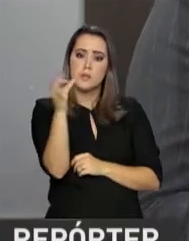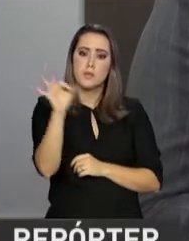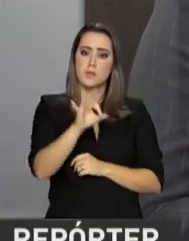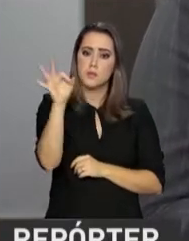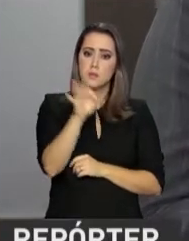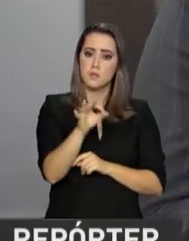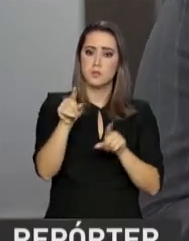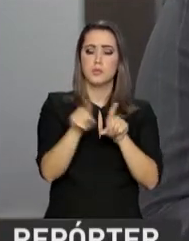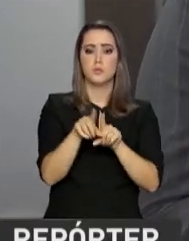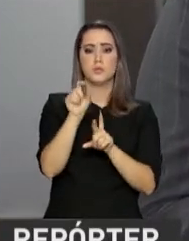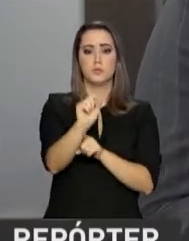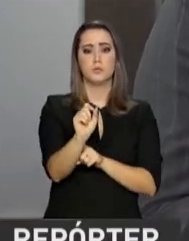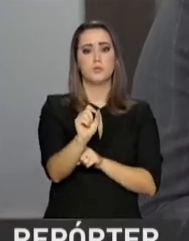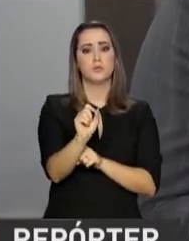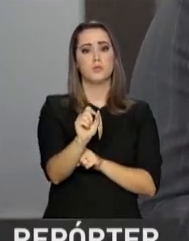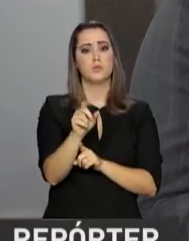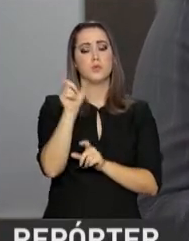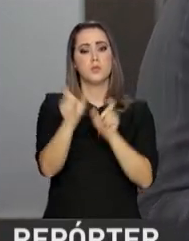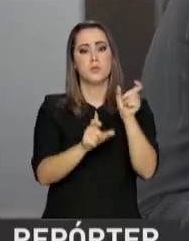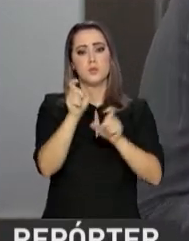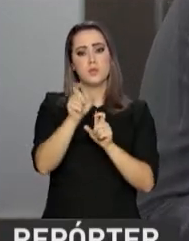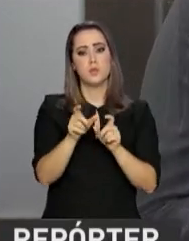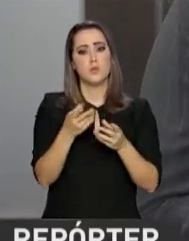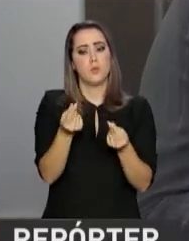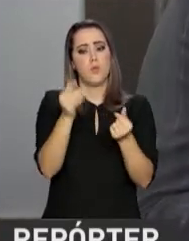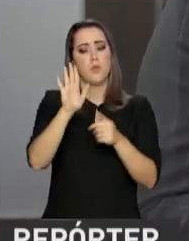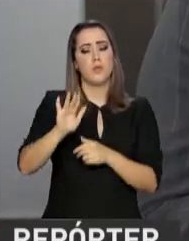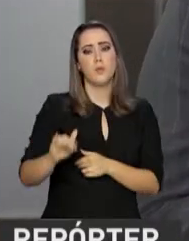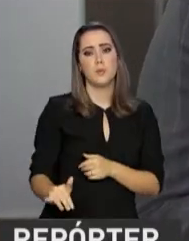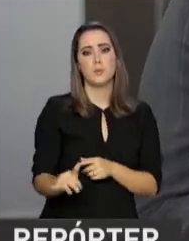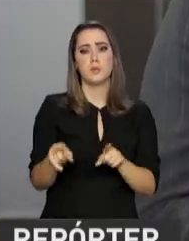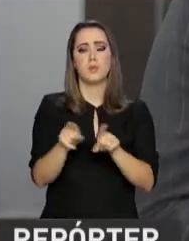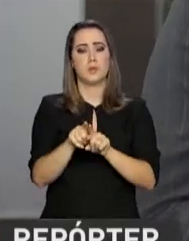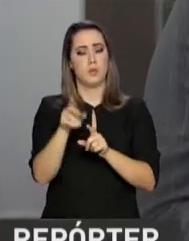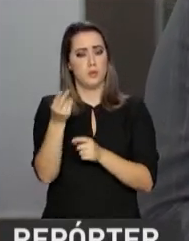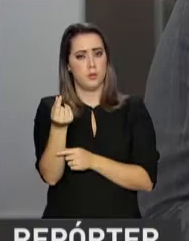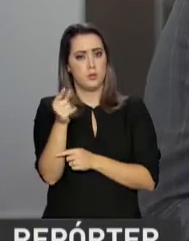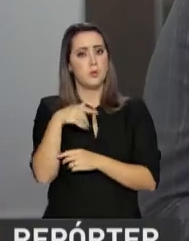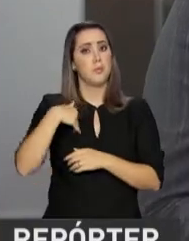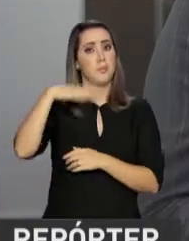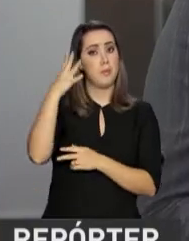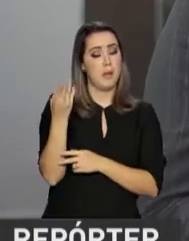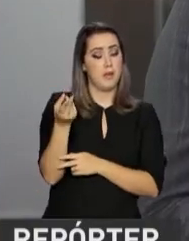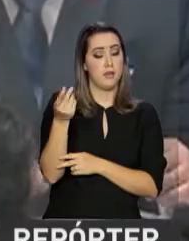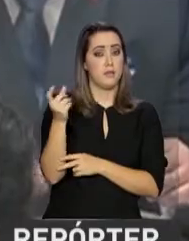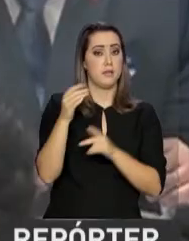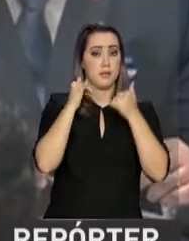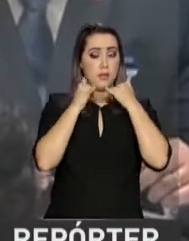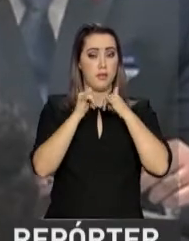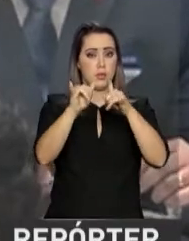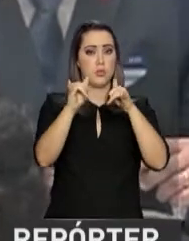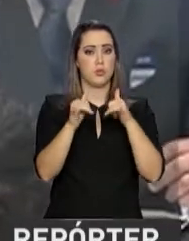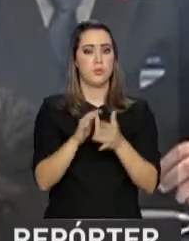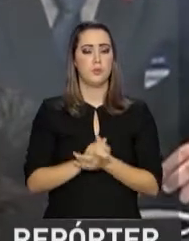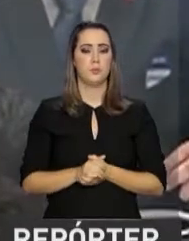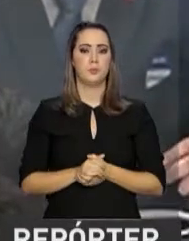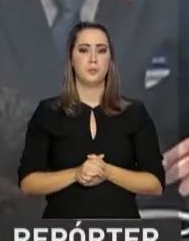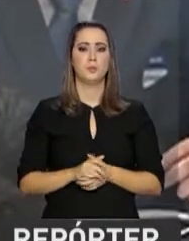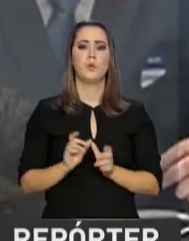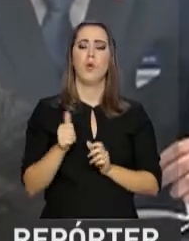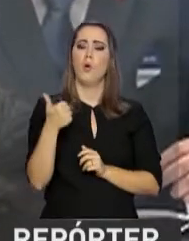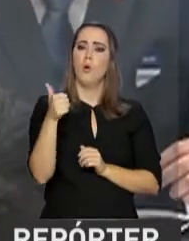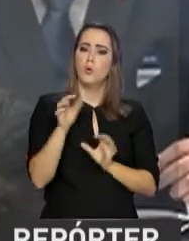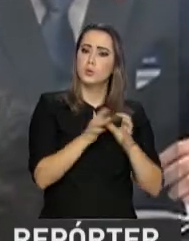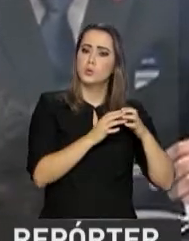40,46%, o que significa que o consumidor vai pagar menos que o previsto para ter mais energia. Foram negociados os 11